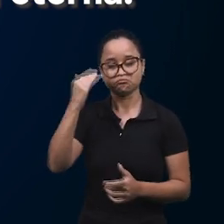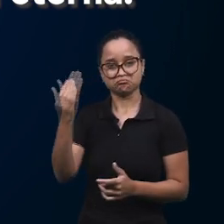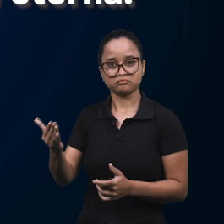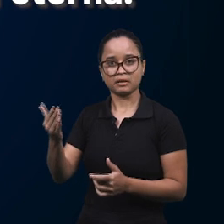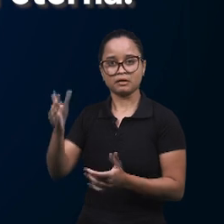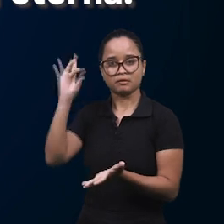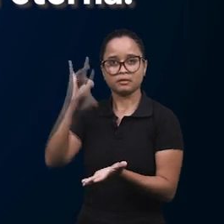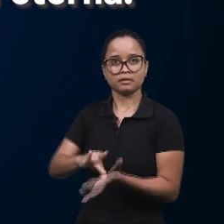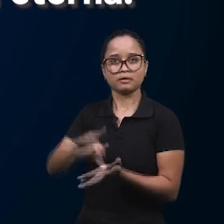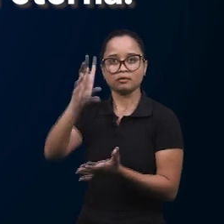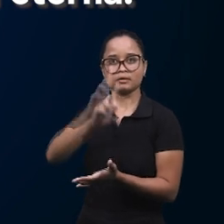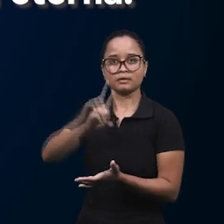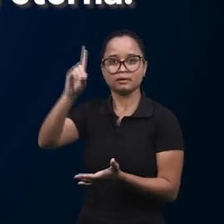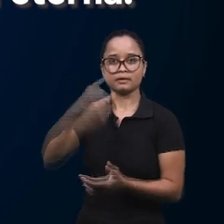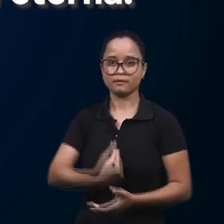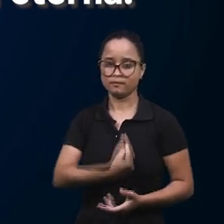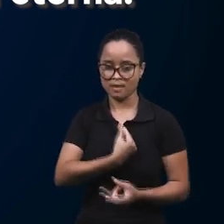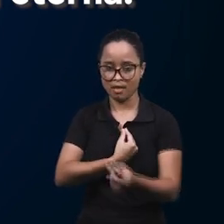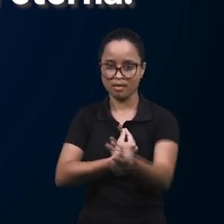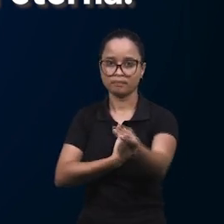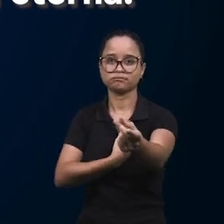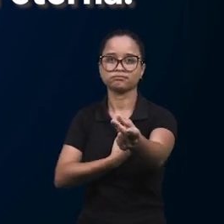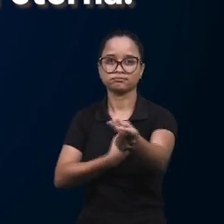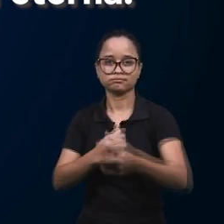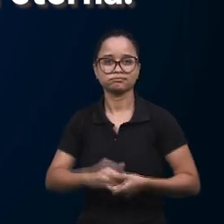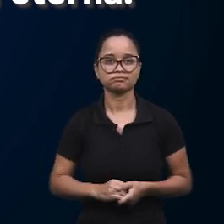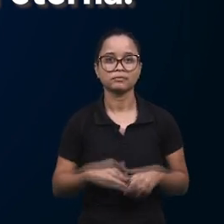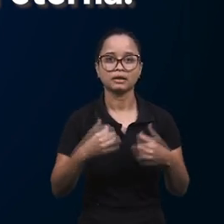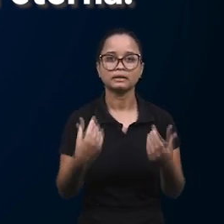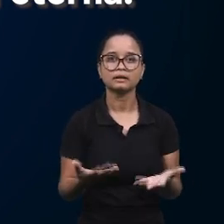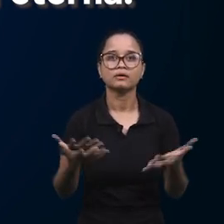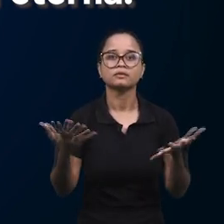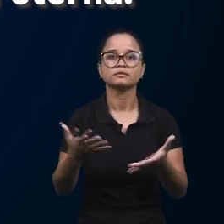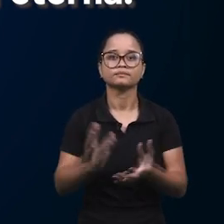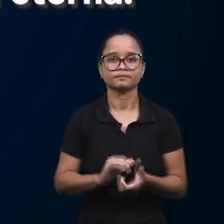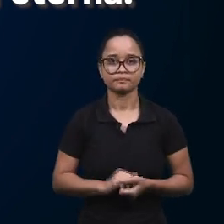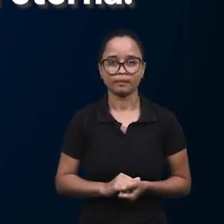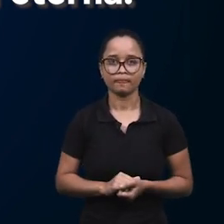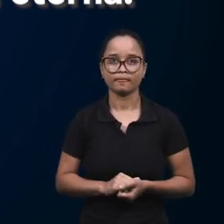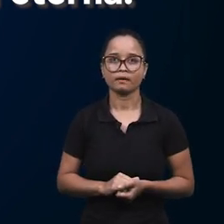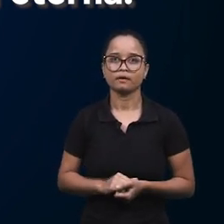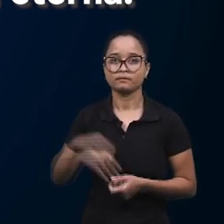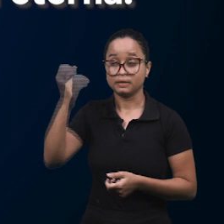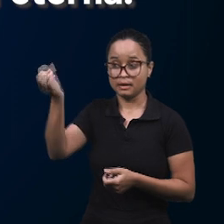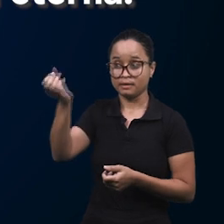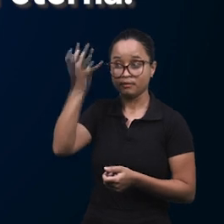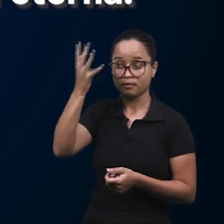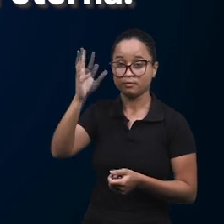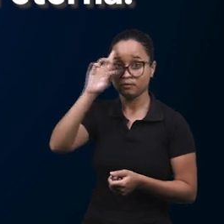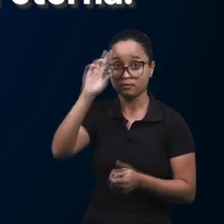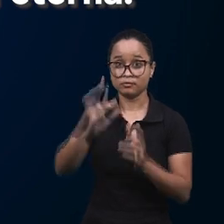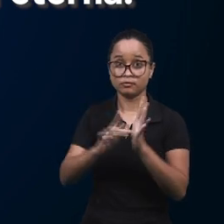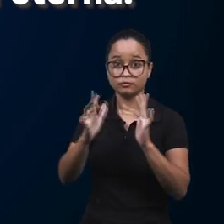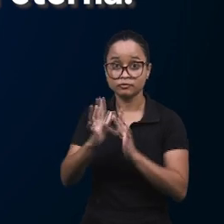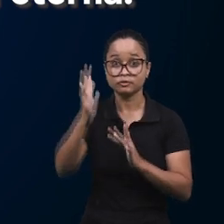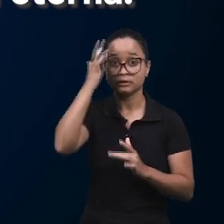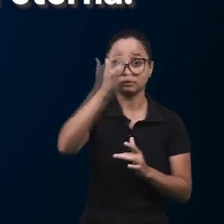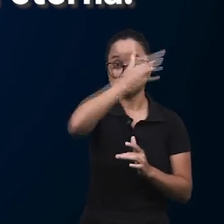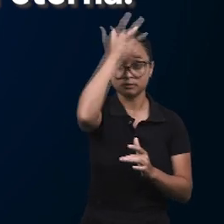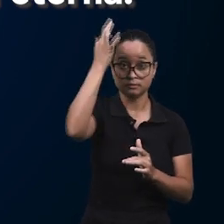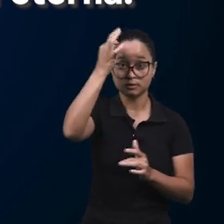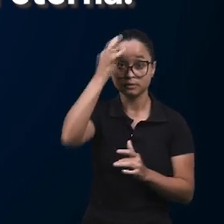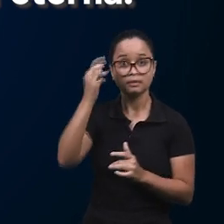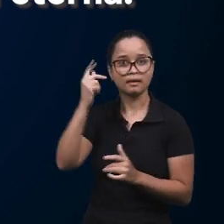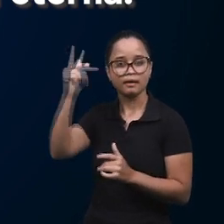é o verdadeiro Deus e a vida eterna, ou seja, pela revelação do Senhor Jesus, pelo seu